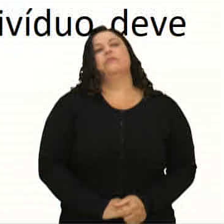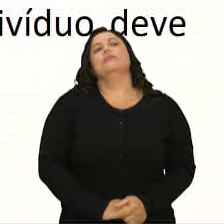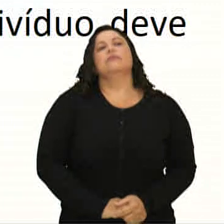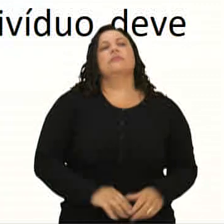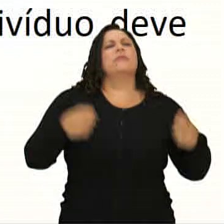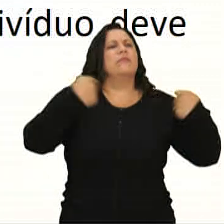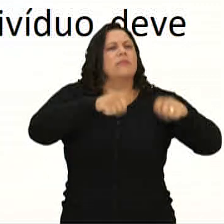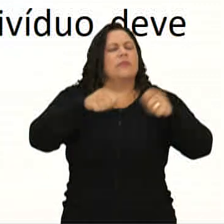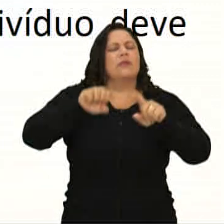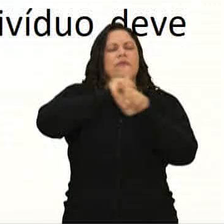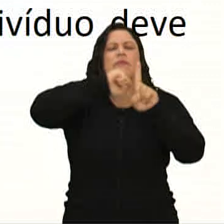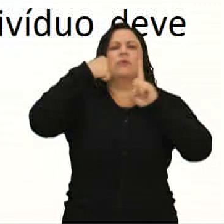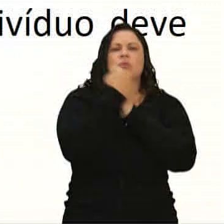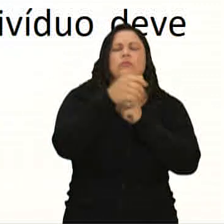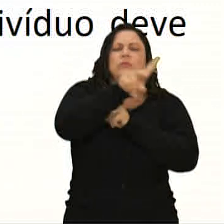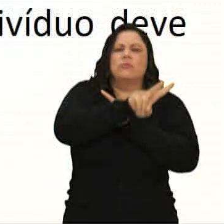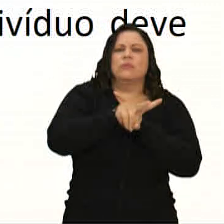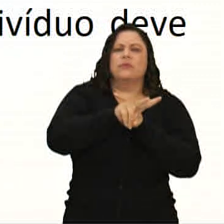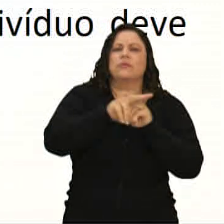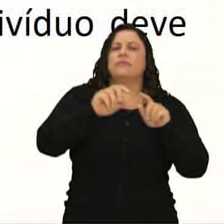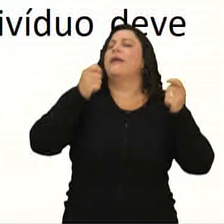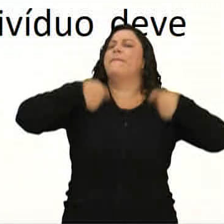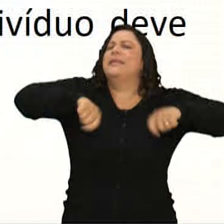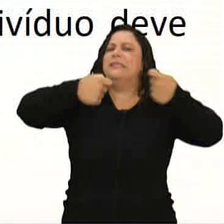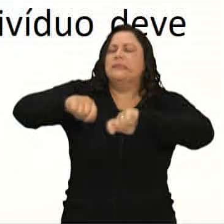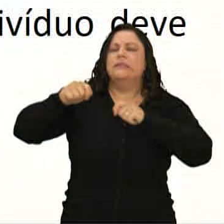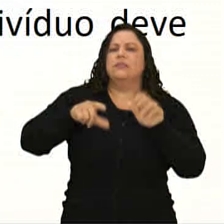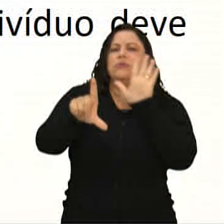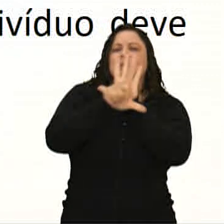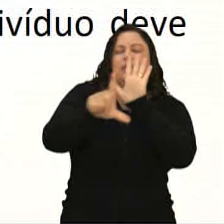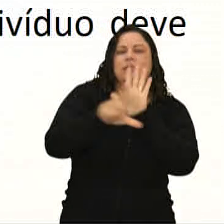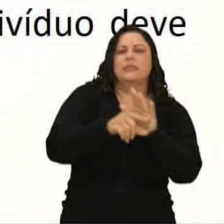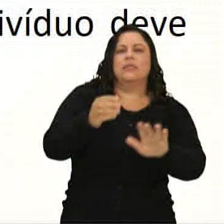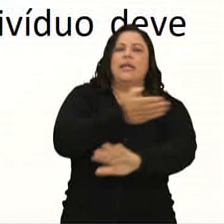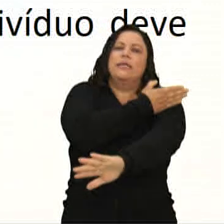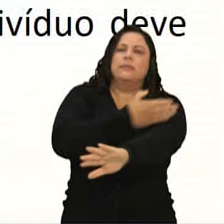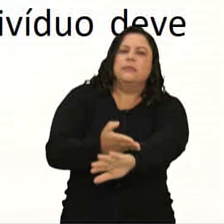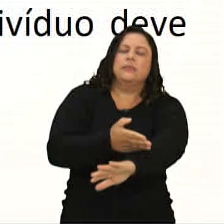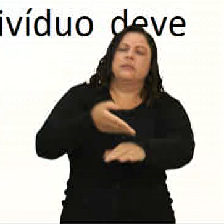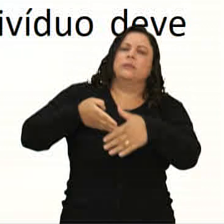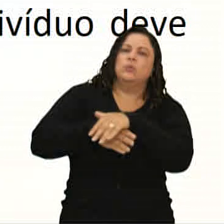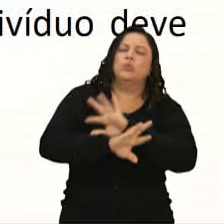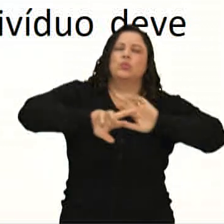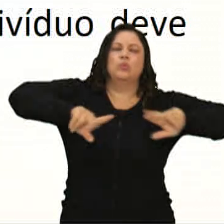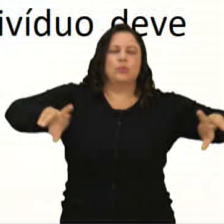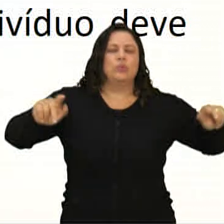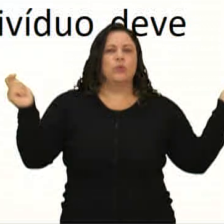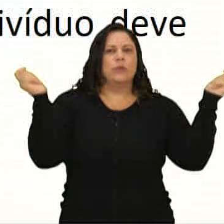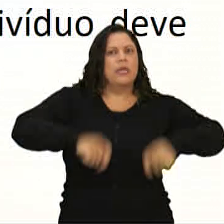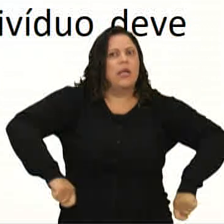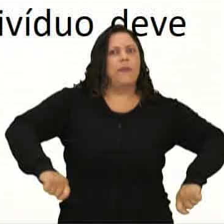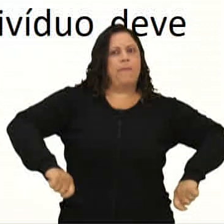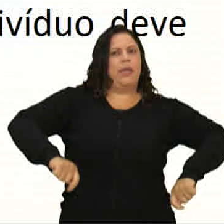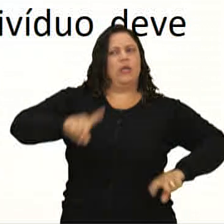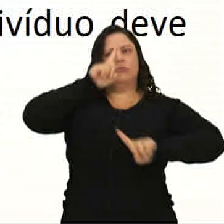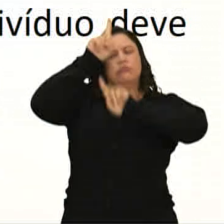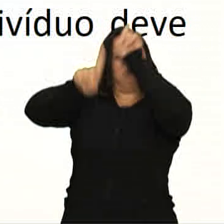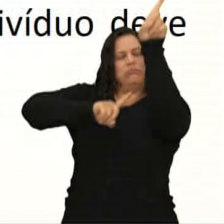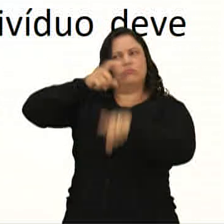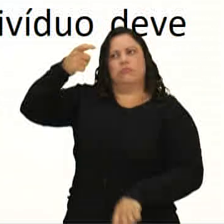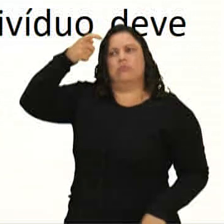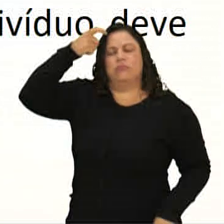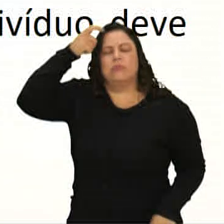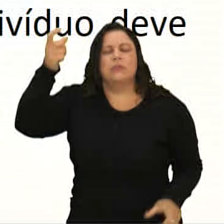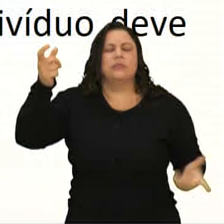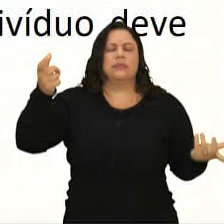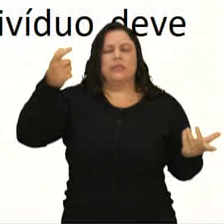costumes são a própria moral. O ser humano, por ser racional, é capaz de criar uma moral para possibilitar a vida em